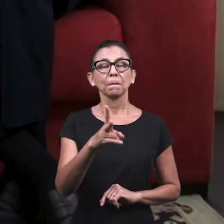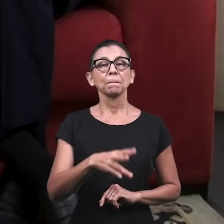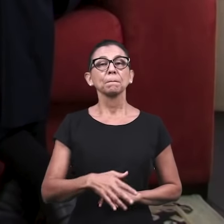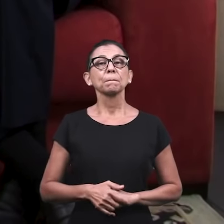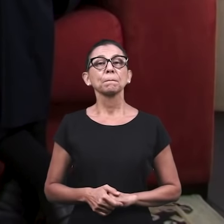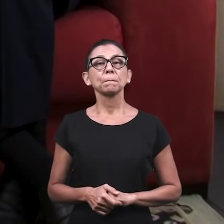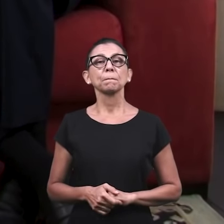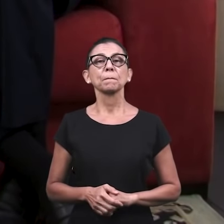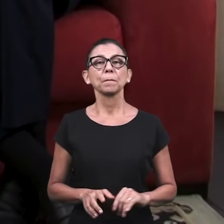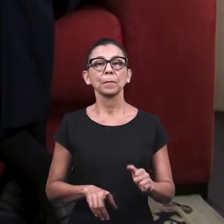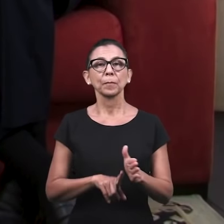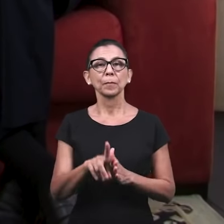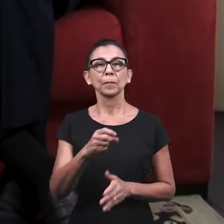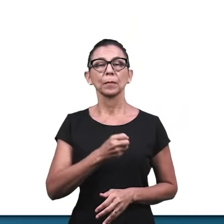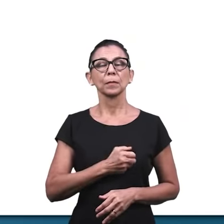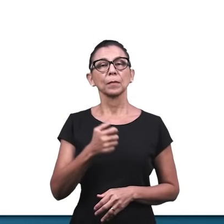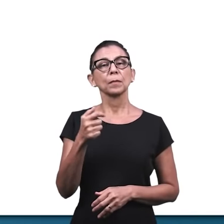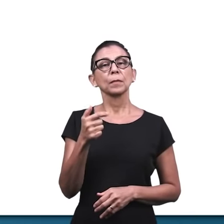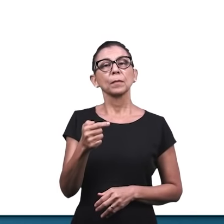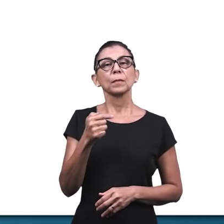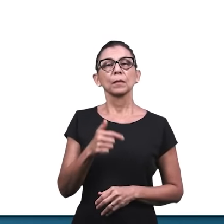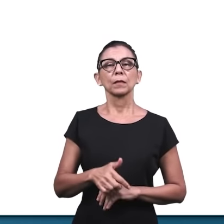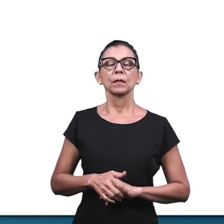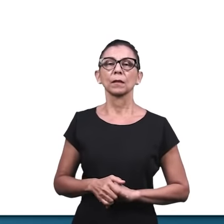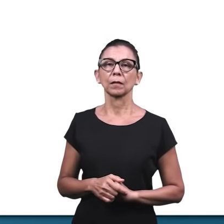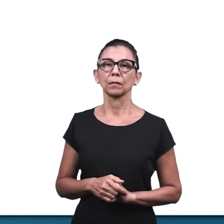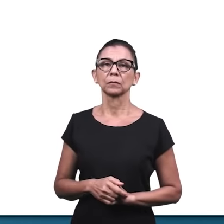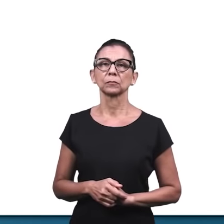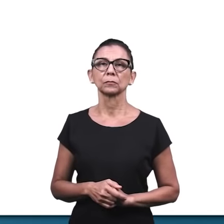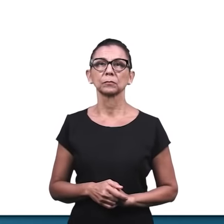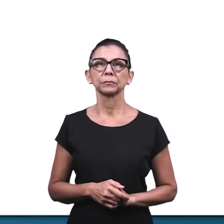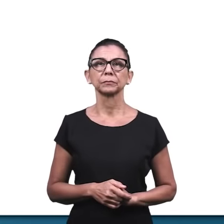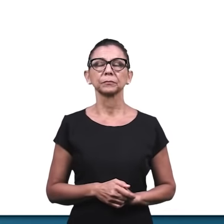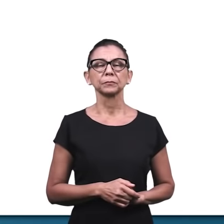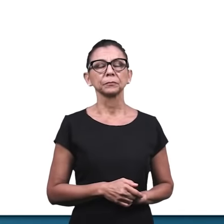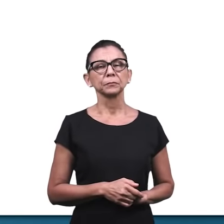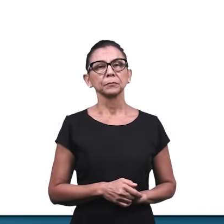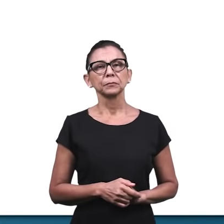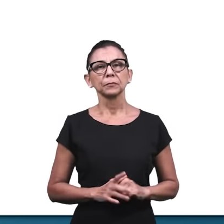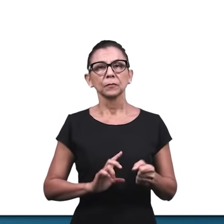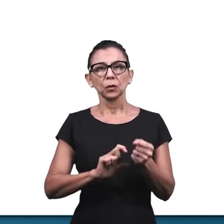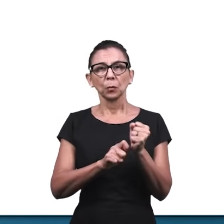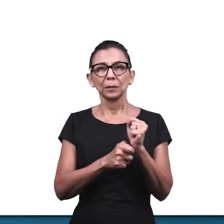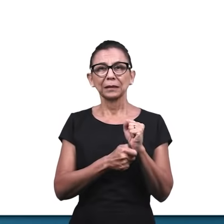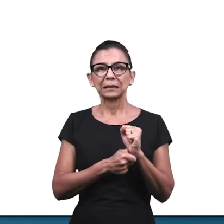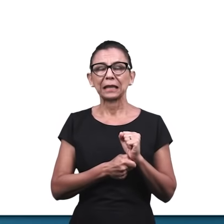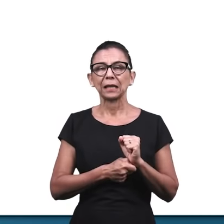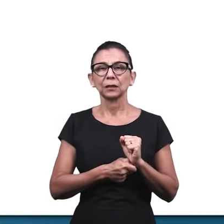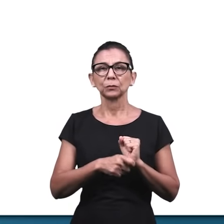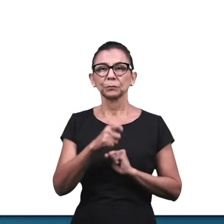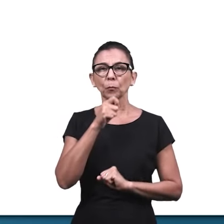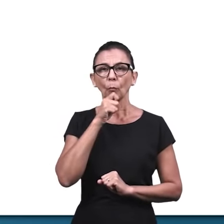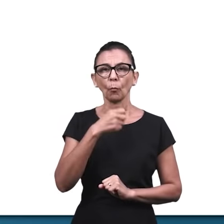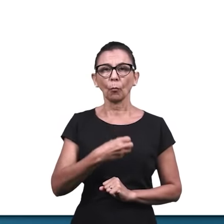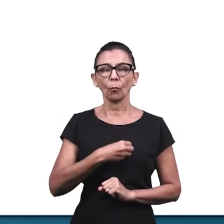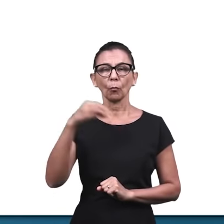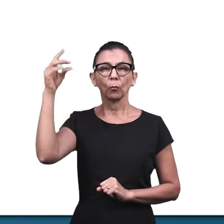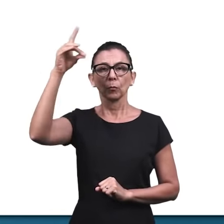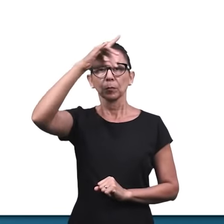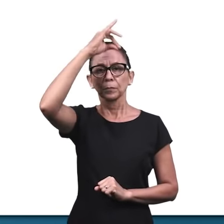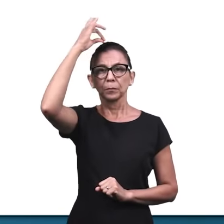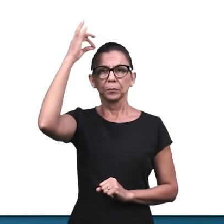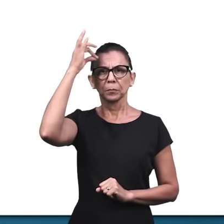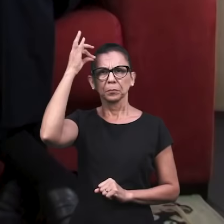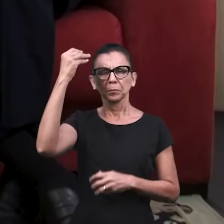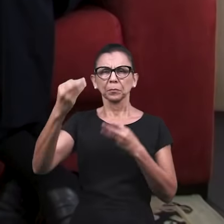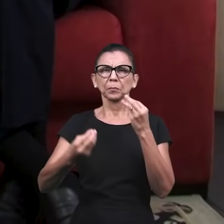nós temos a pergunta de número 7. Como se chama o mistério sem a participação do Espírito